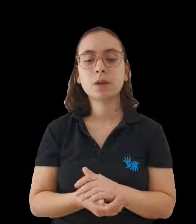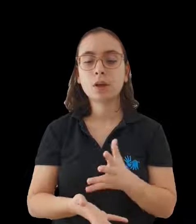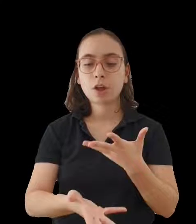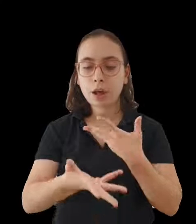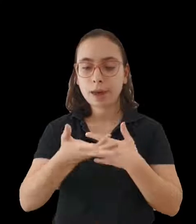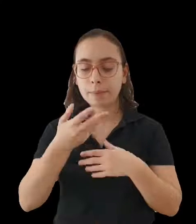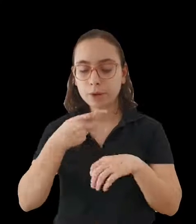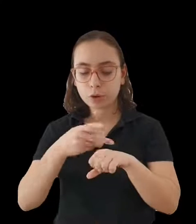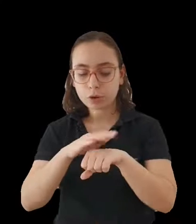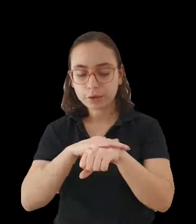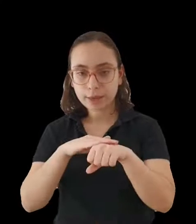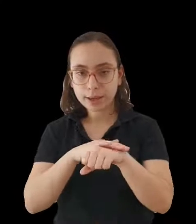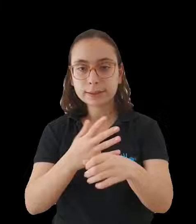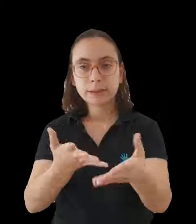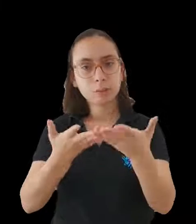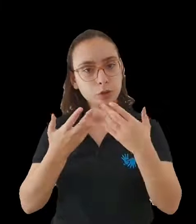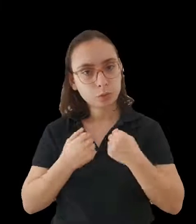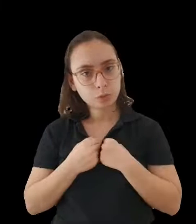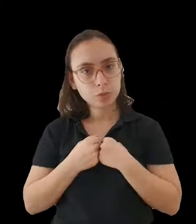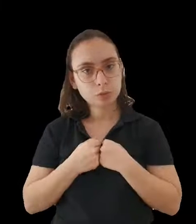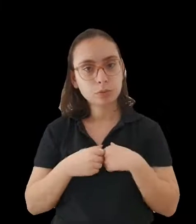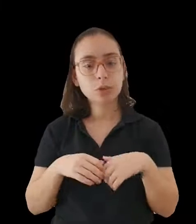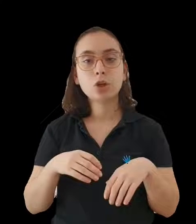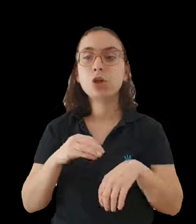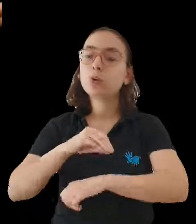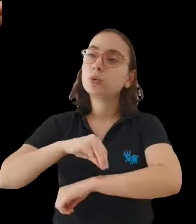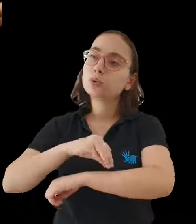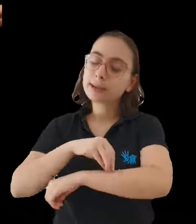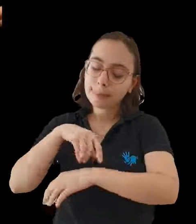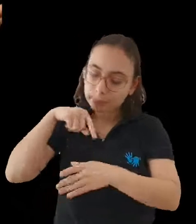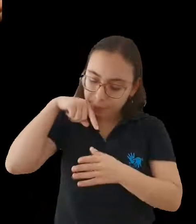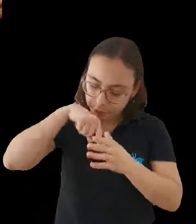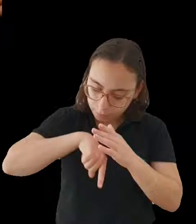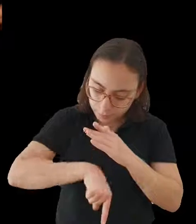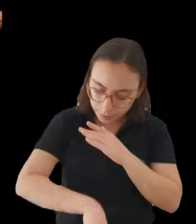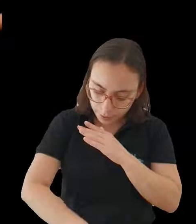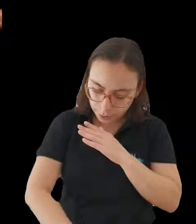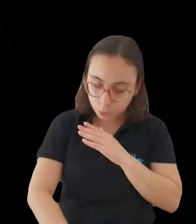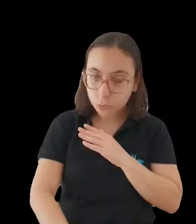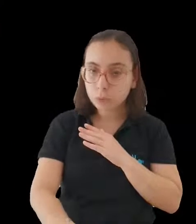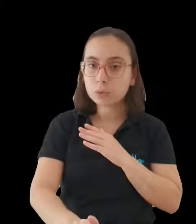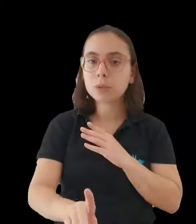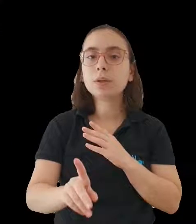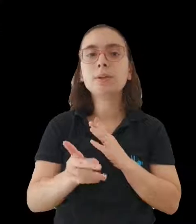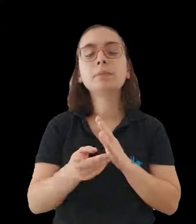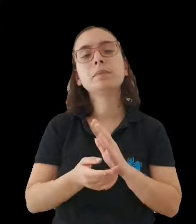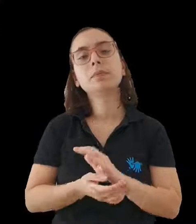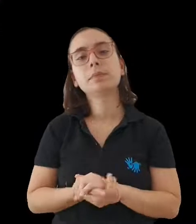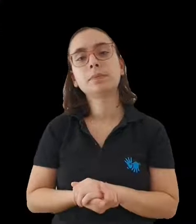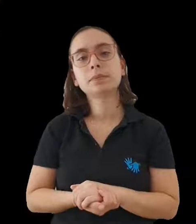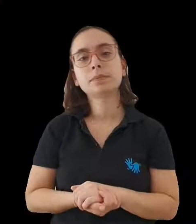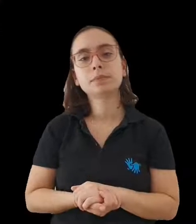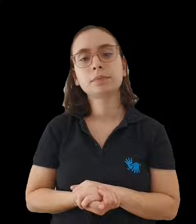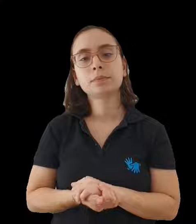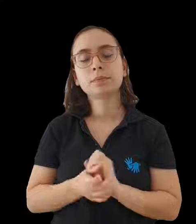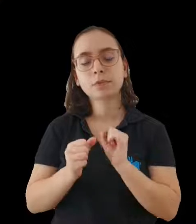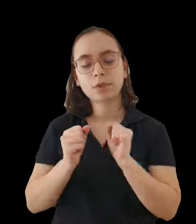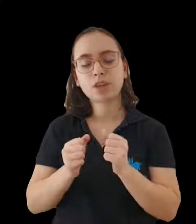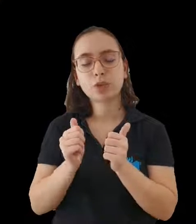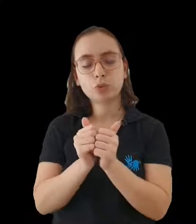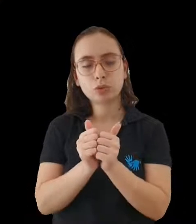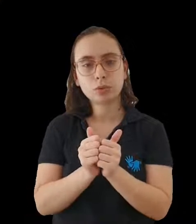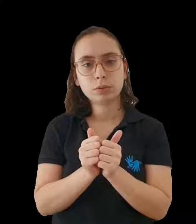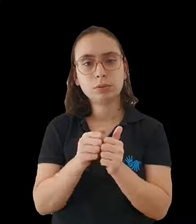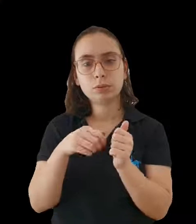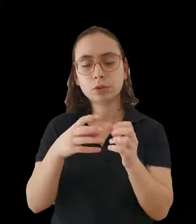vocês, tá? E aí o sapo vai e mergulha, ela diz que vai, né? Que vai cumprir a promessa, vai ficar grudadinha. E o sapo entrega a